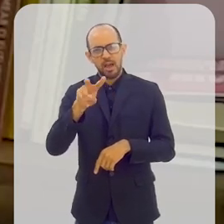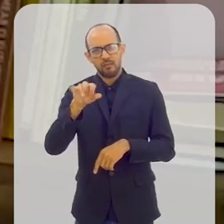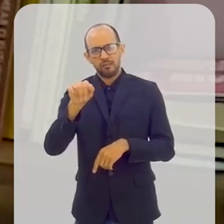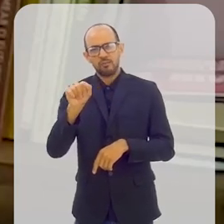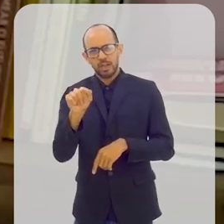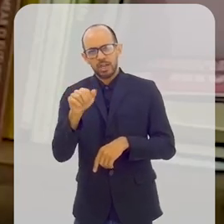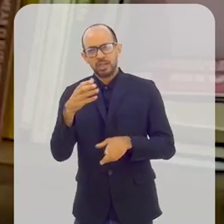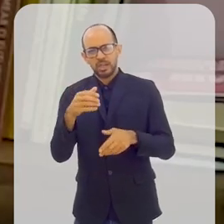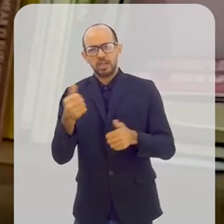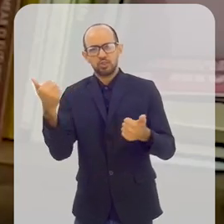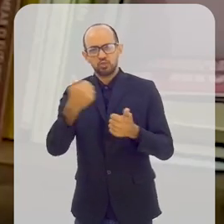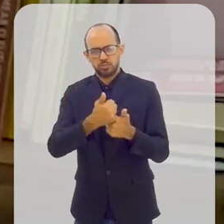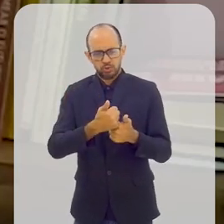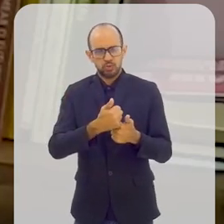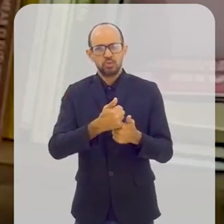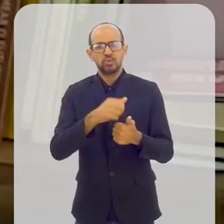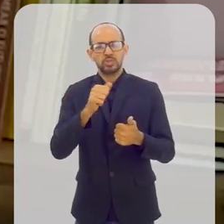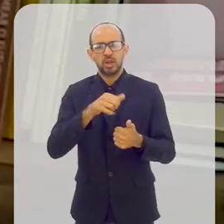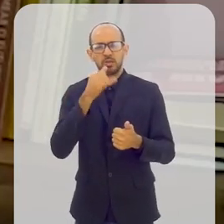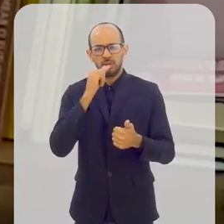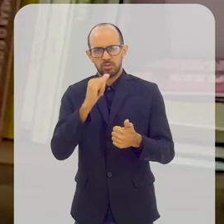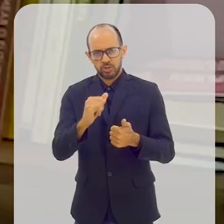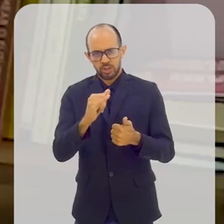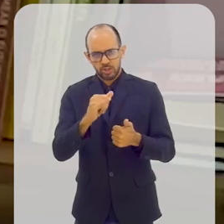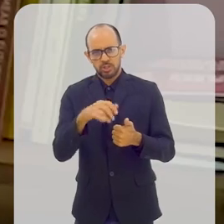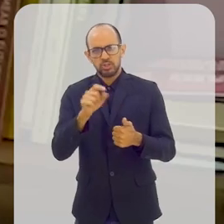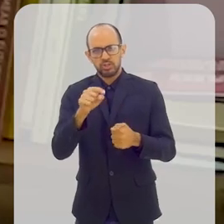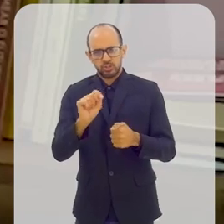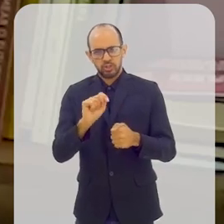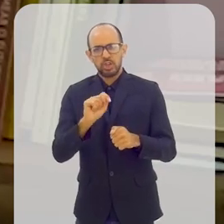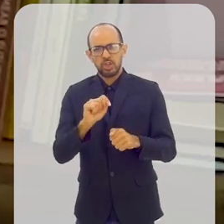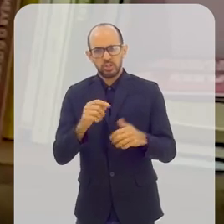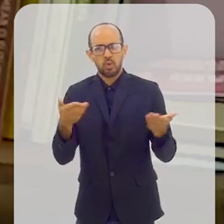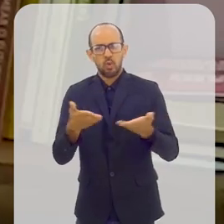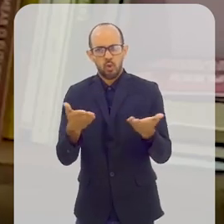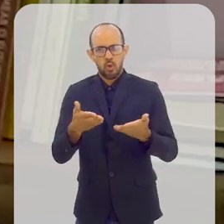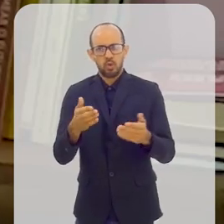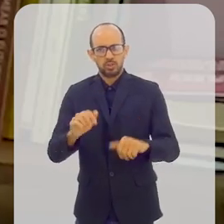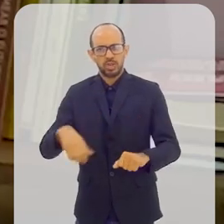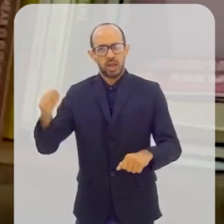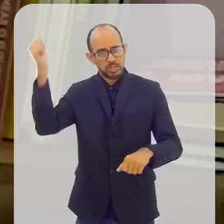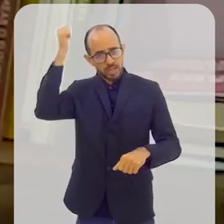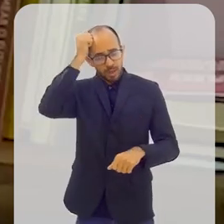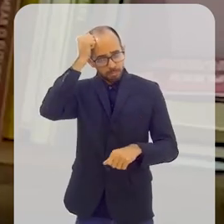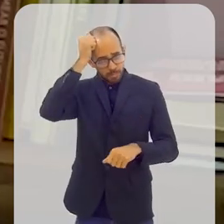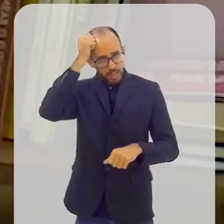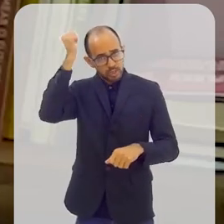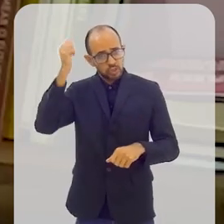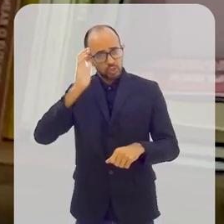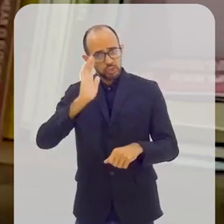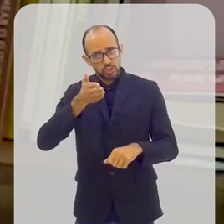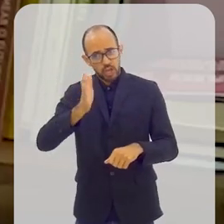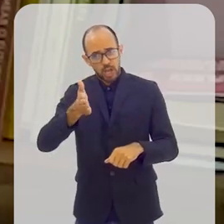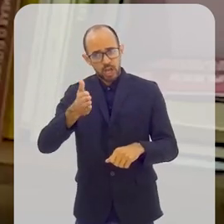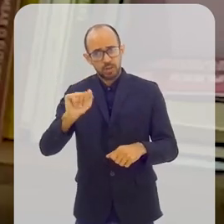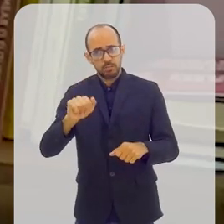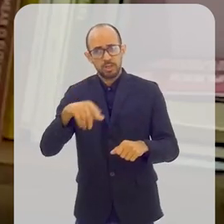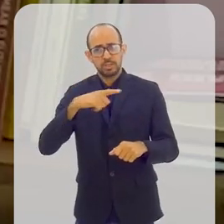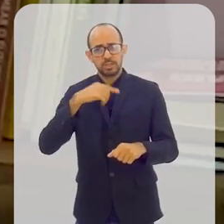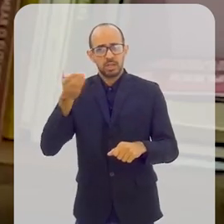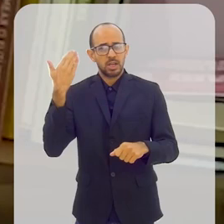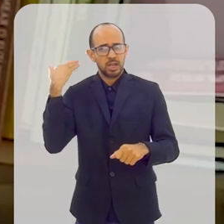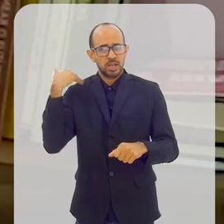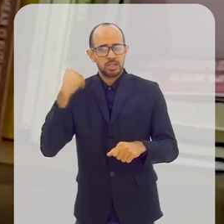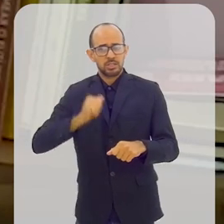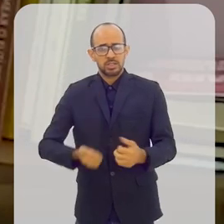e começa a botar o lixo na sua matriz energética, que depois, hoje em dia, se arrepende desse processo, mas eles usavam